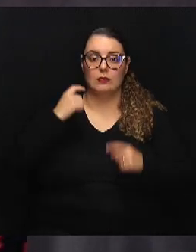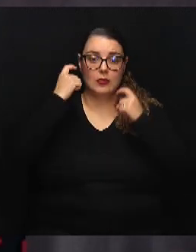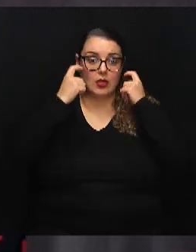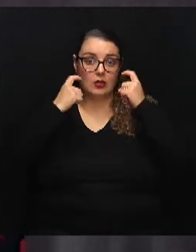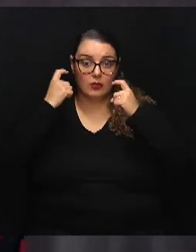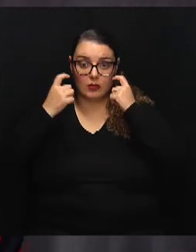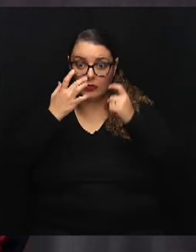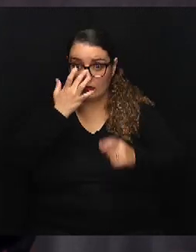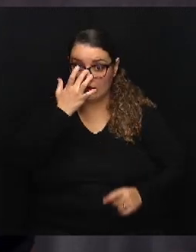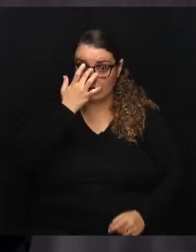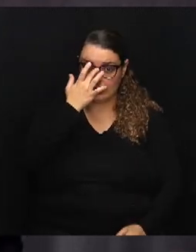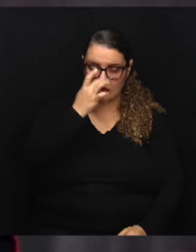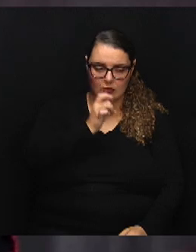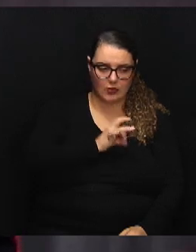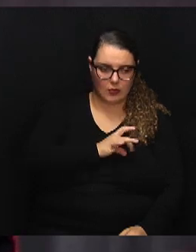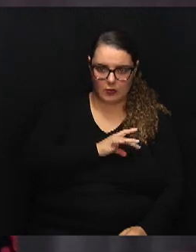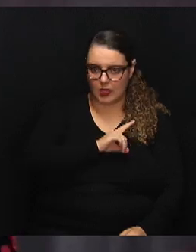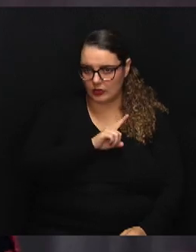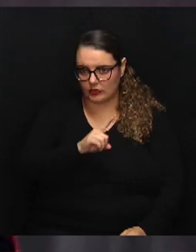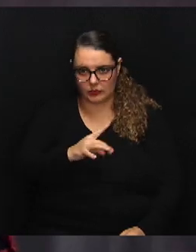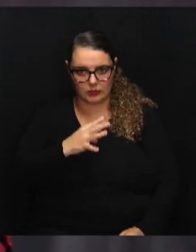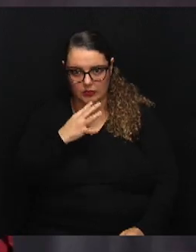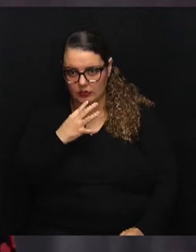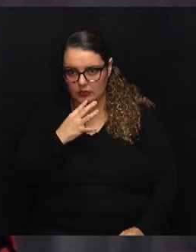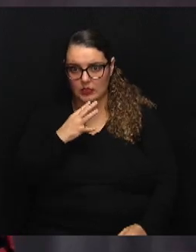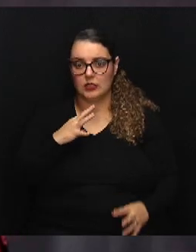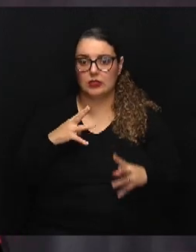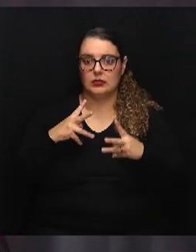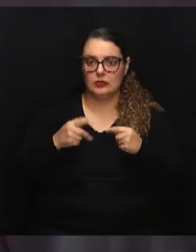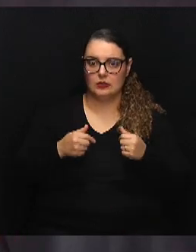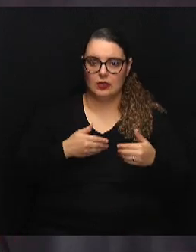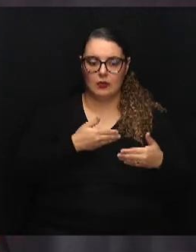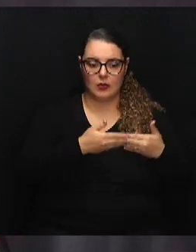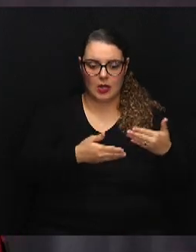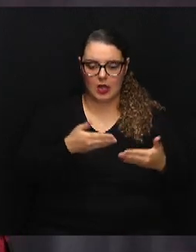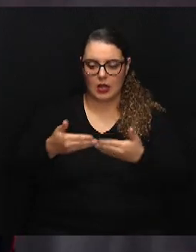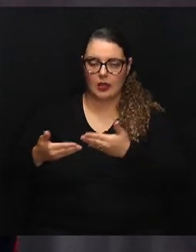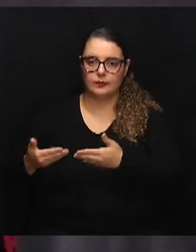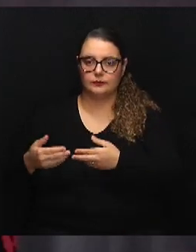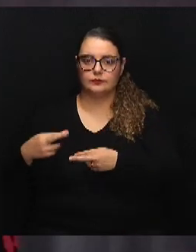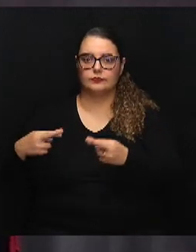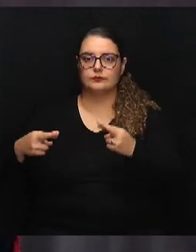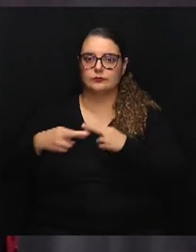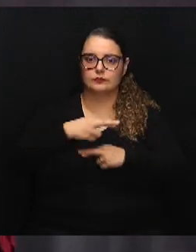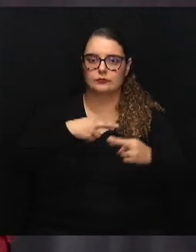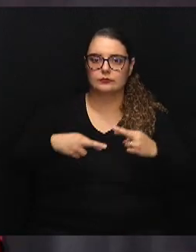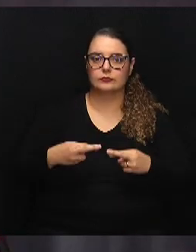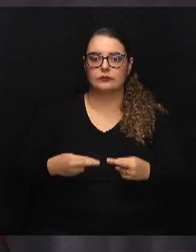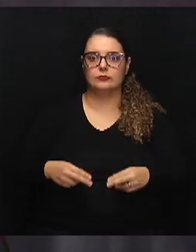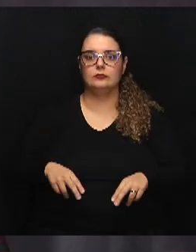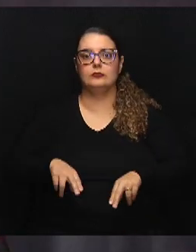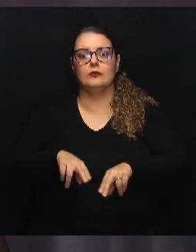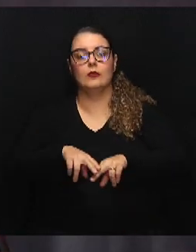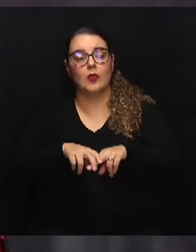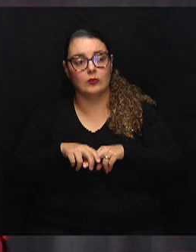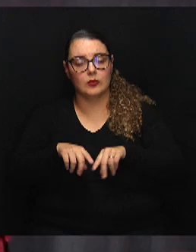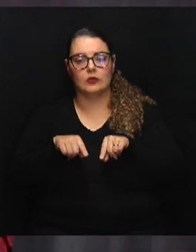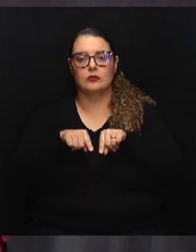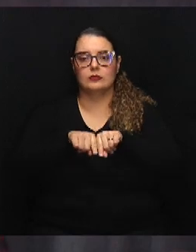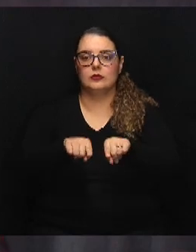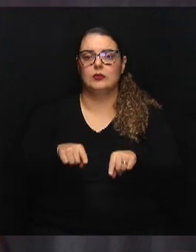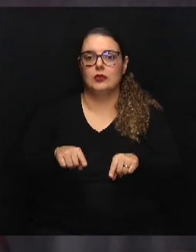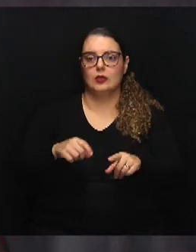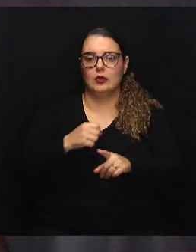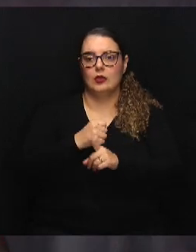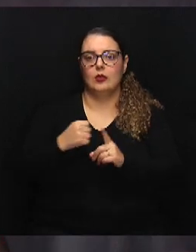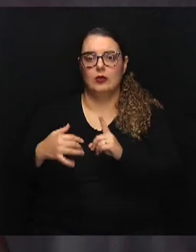o medo do desconhecido. Então, tudo isso transita nas relações. E é por isso que eu quero dar esse paralelo com a modernidade líquida, porque é um tema